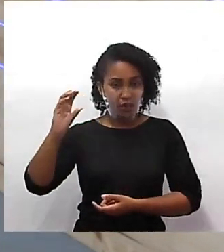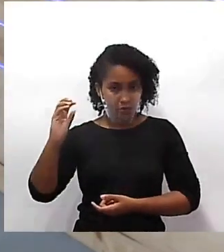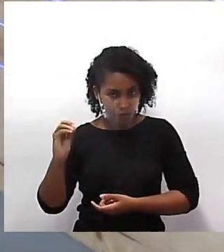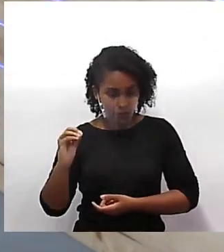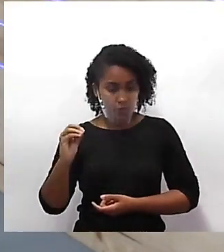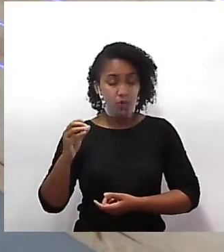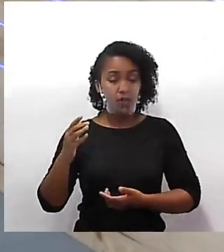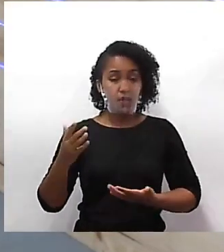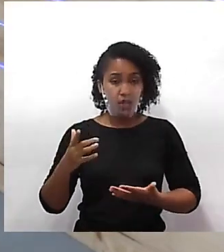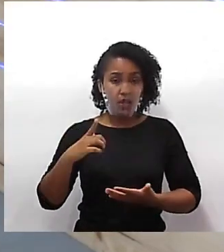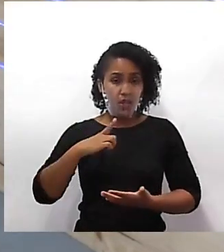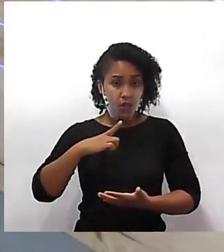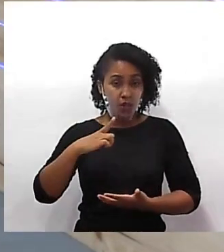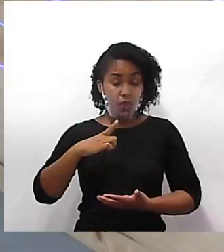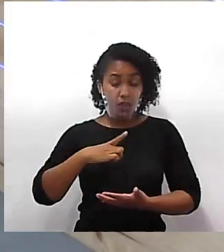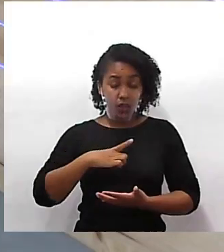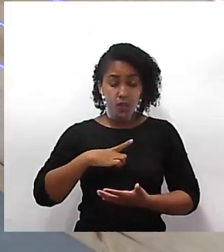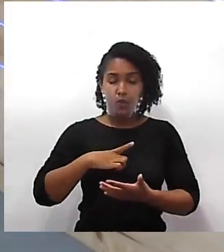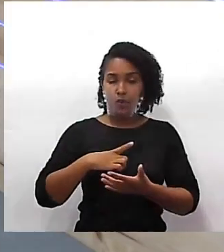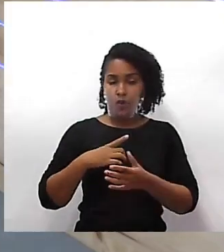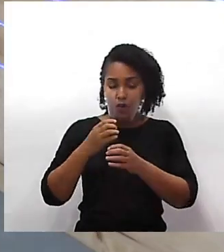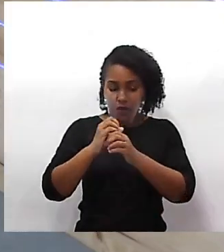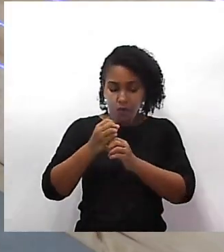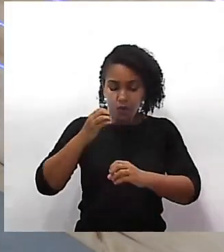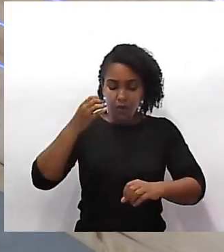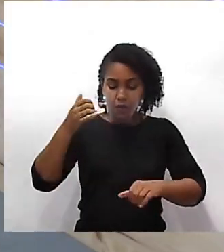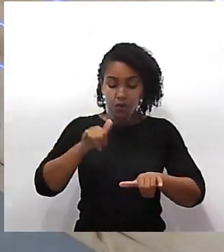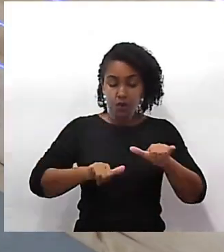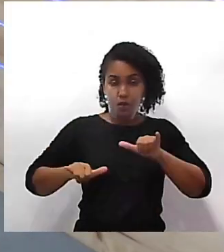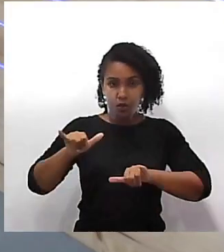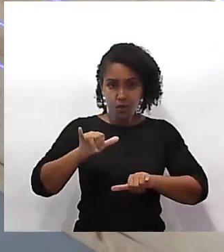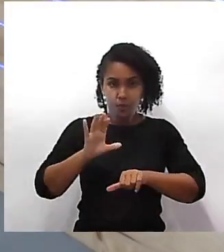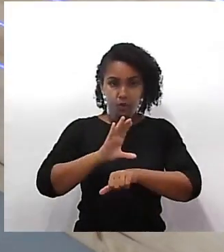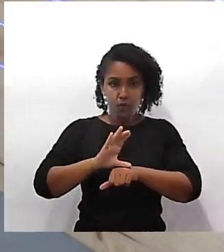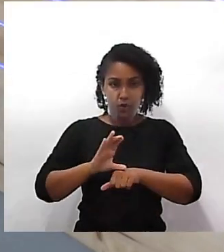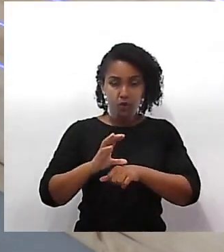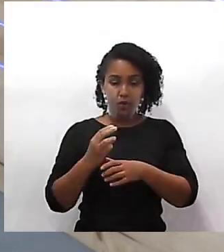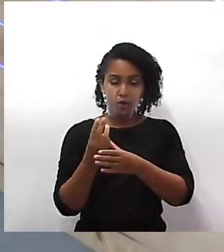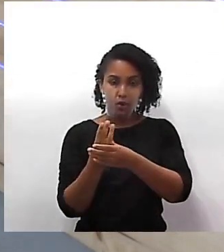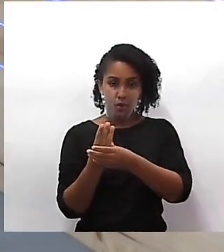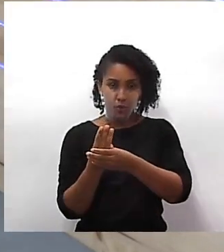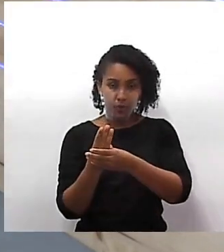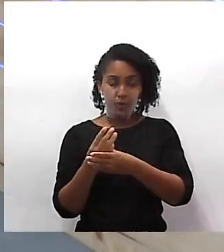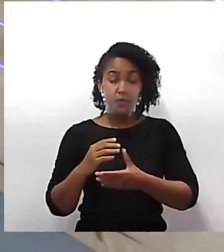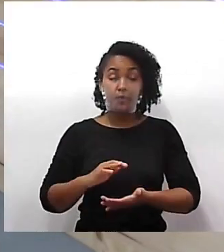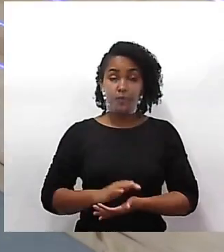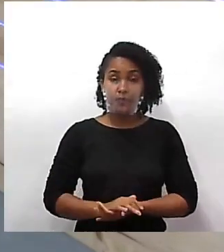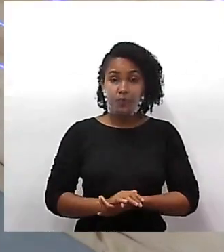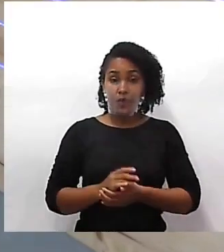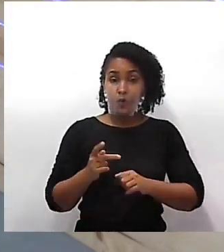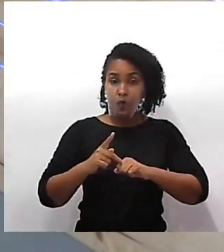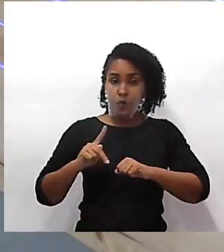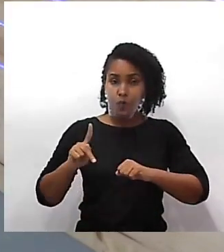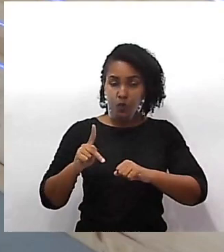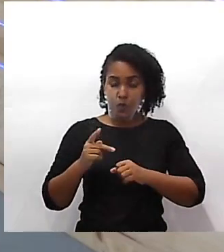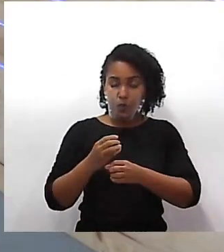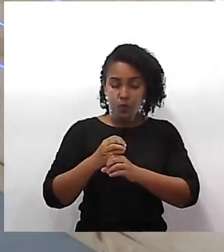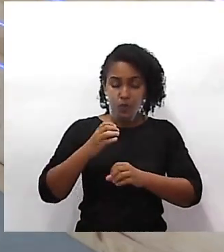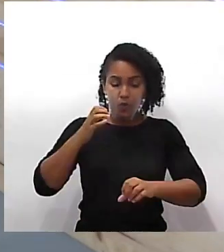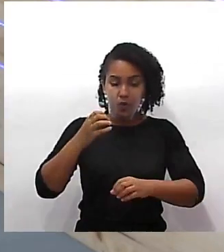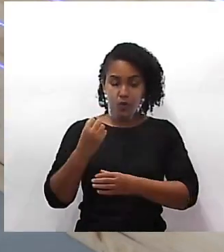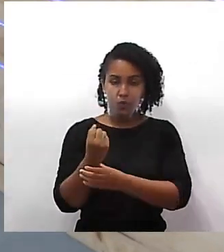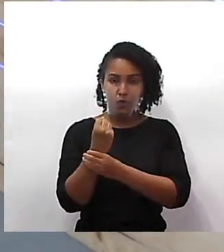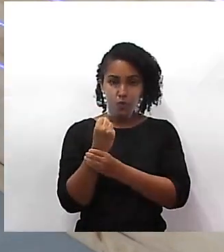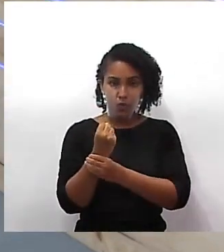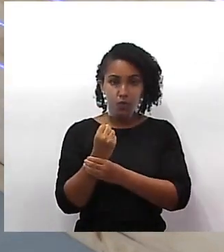engenheiro, né? Graduado em Engenharia Química na UFPE, com pós-graduação em Engenharia de